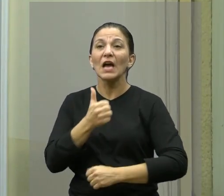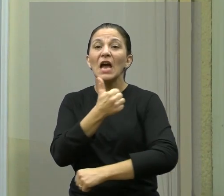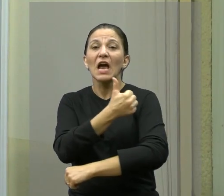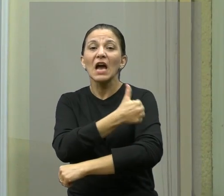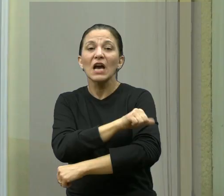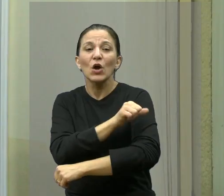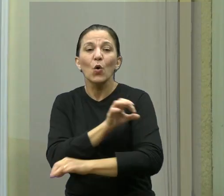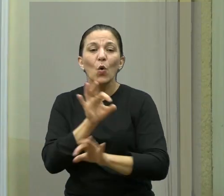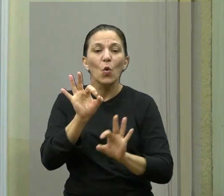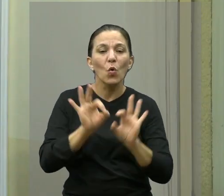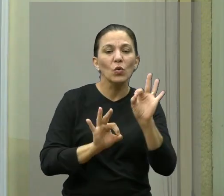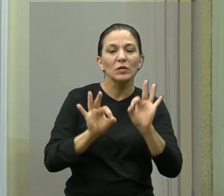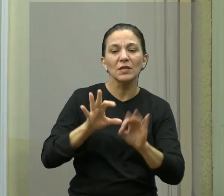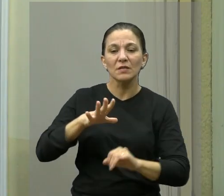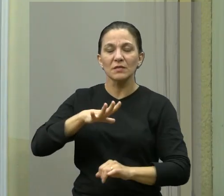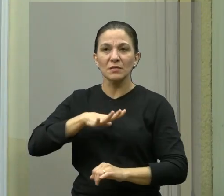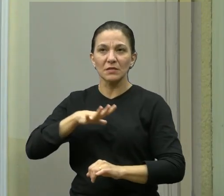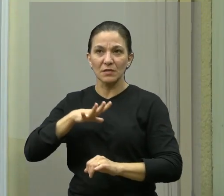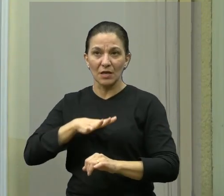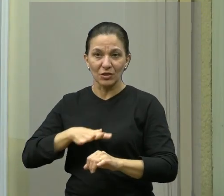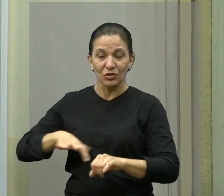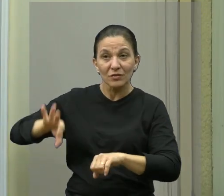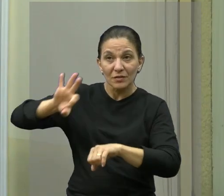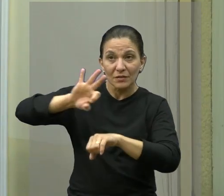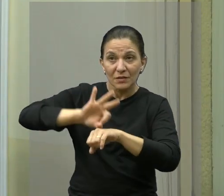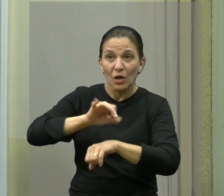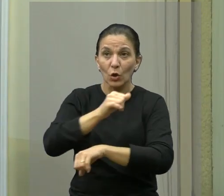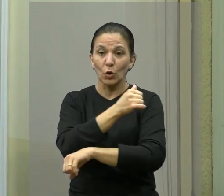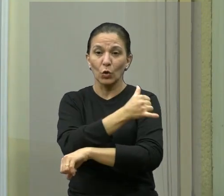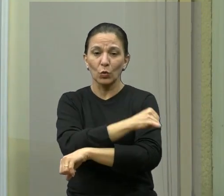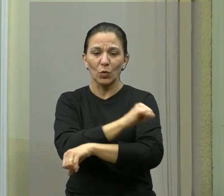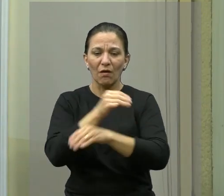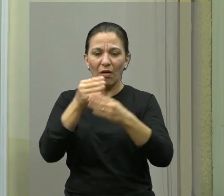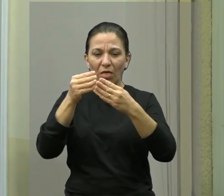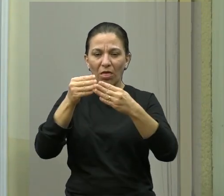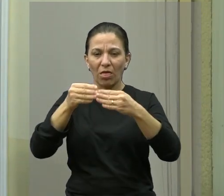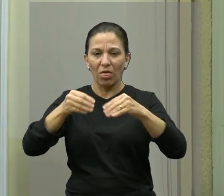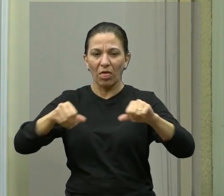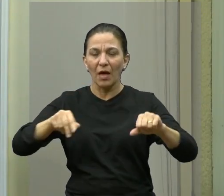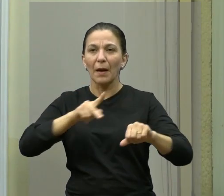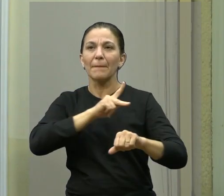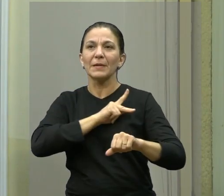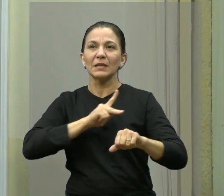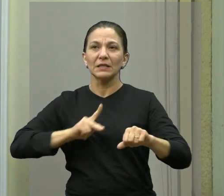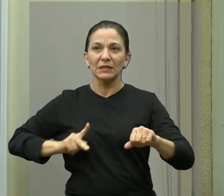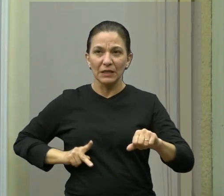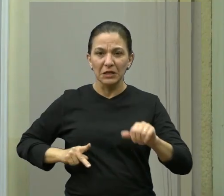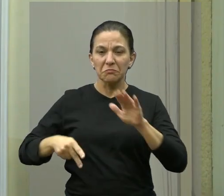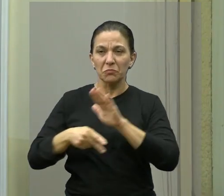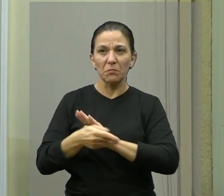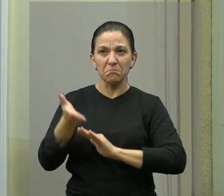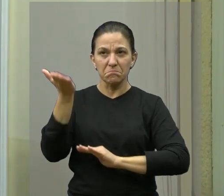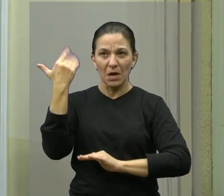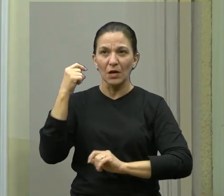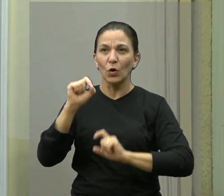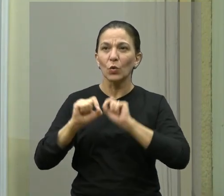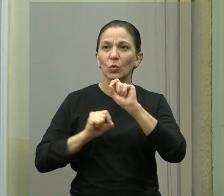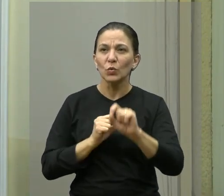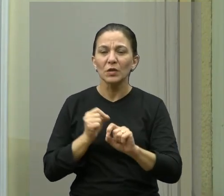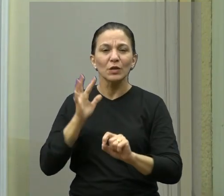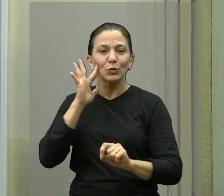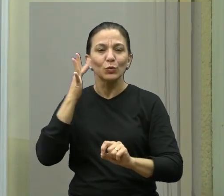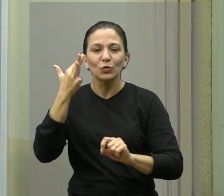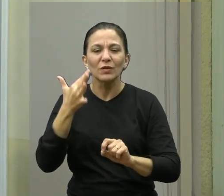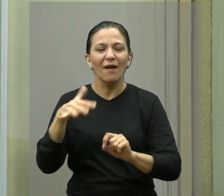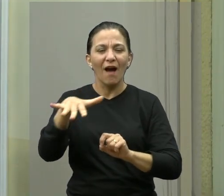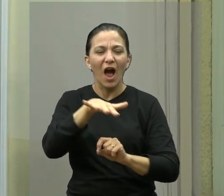em 1904. O centro do Rio vinha caindo aos pedaços e o presidente Prudente de Moraes resolveu reurbanizar a